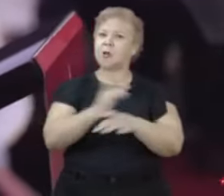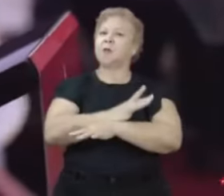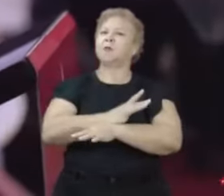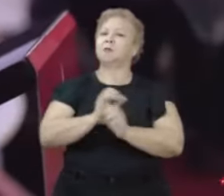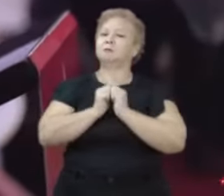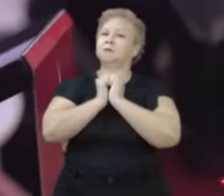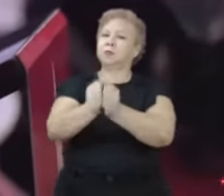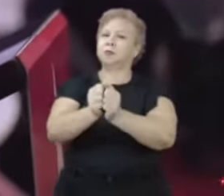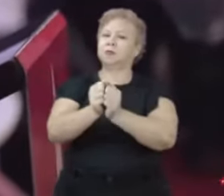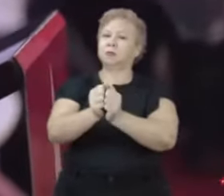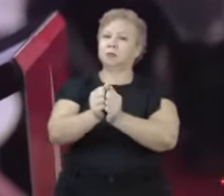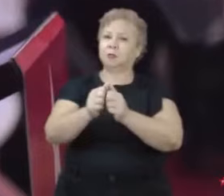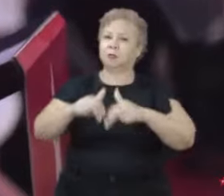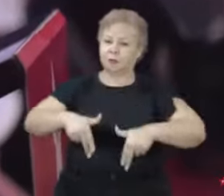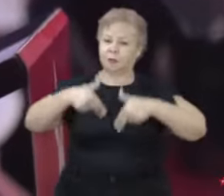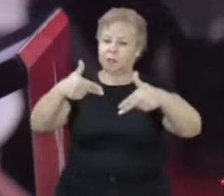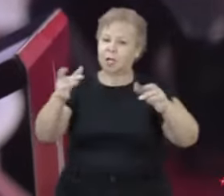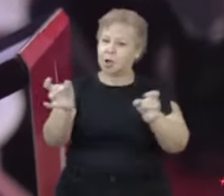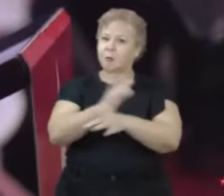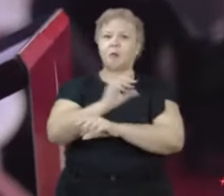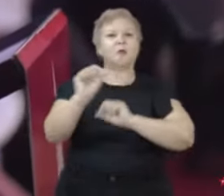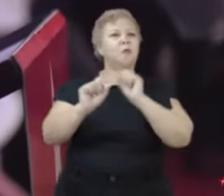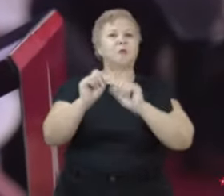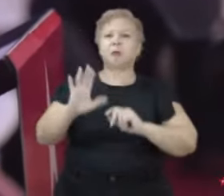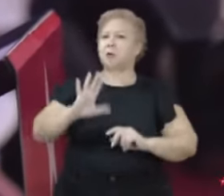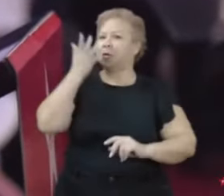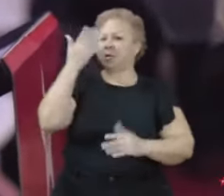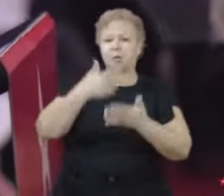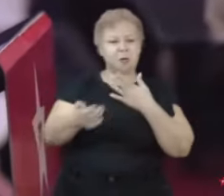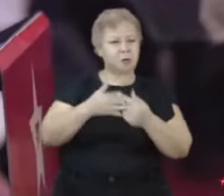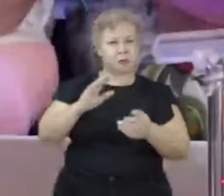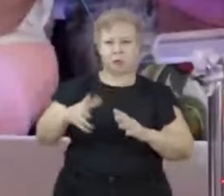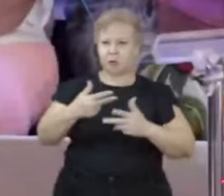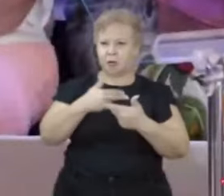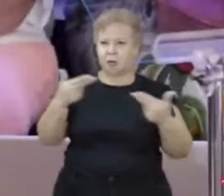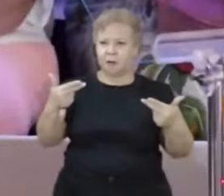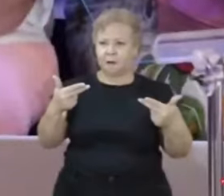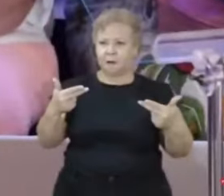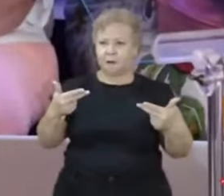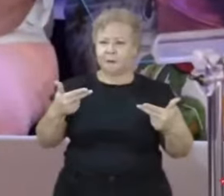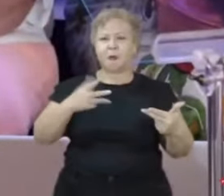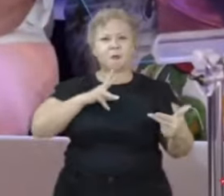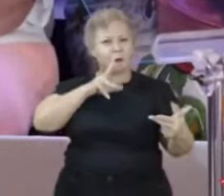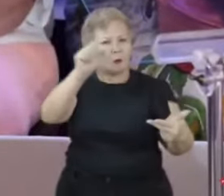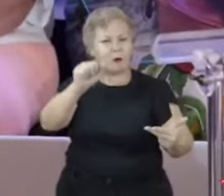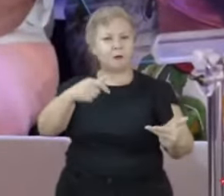vocês, pronta para o que der e vier. É assim, companheiro Boulos.